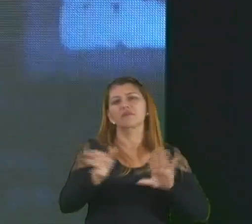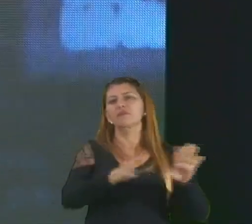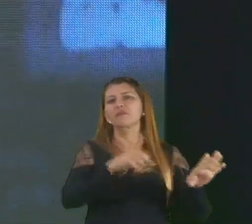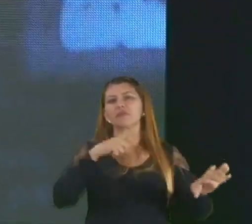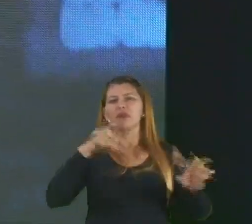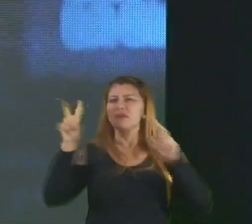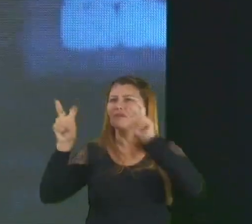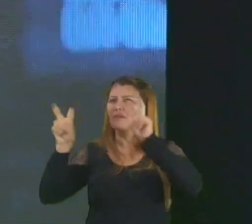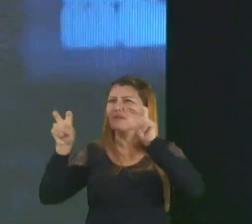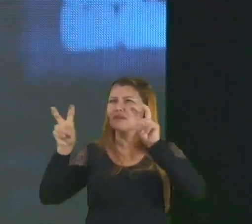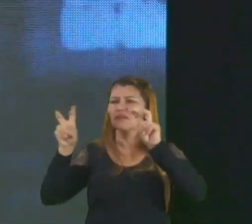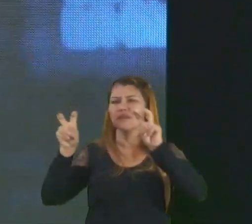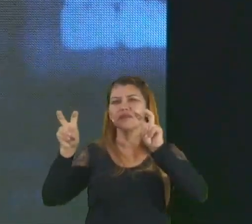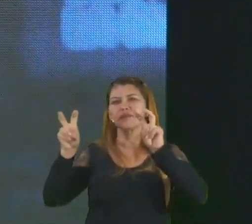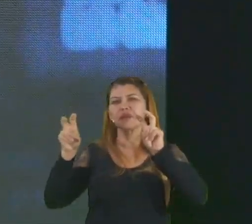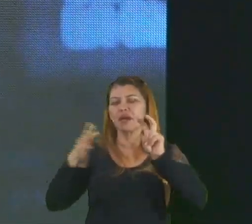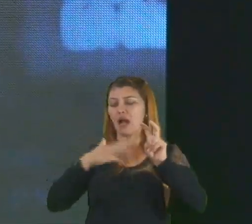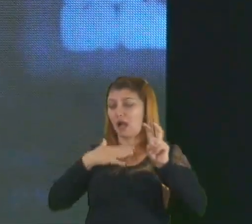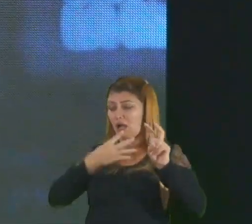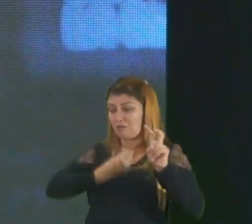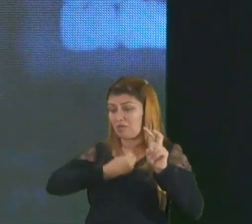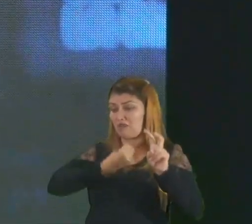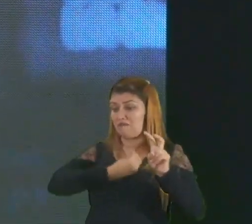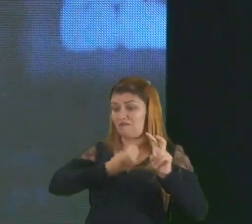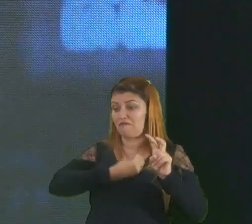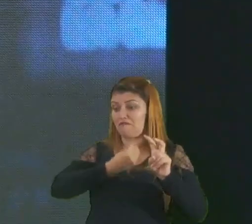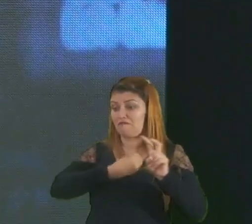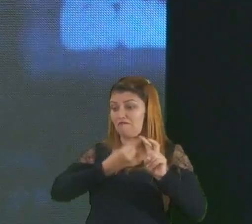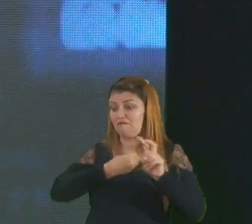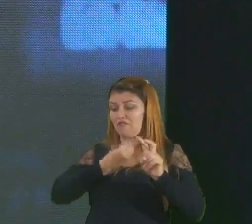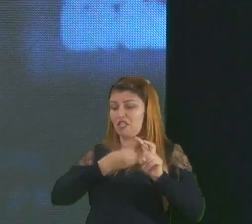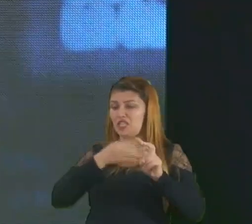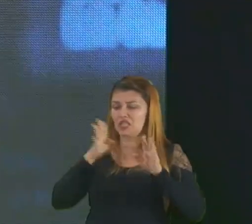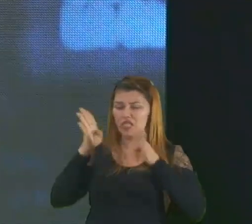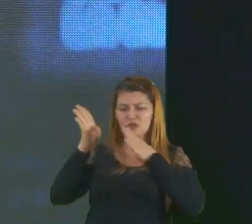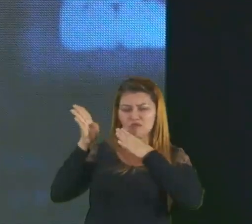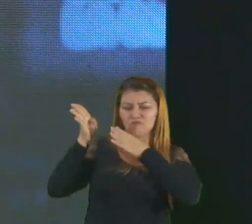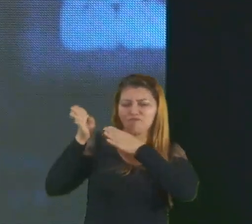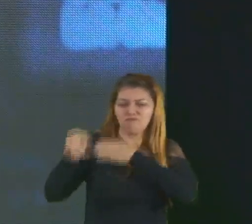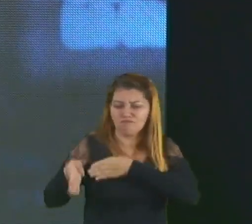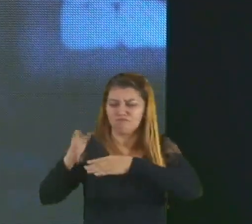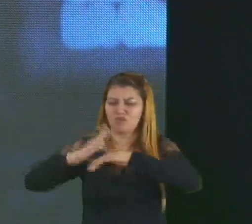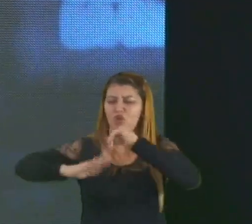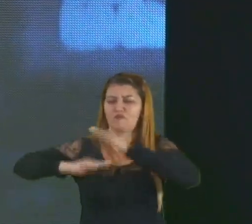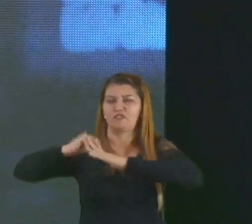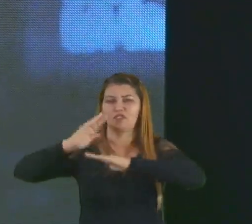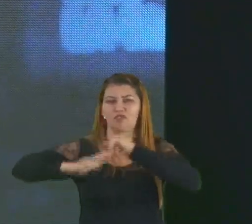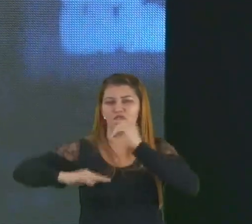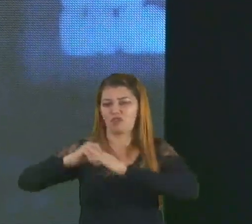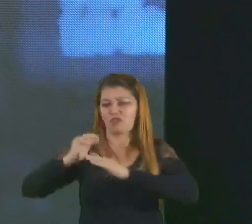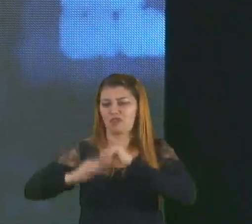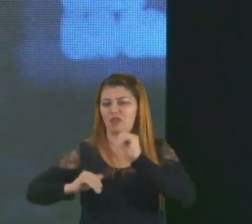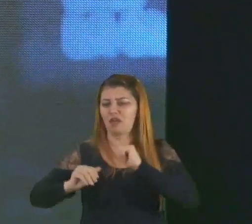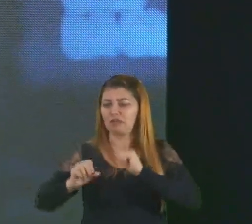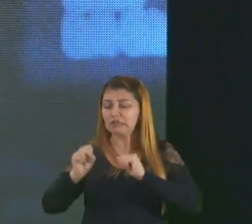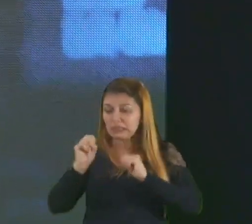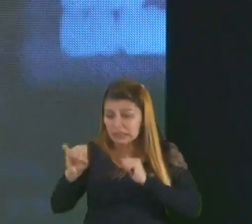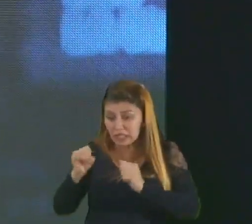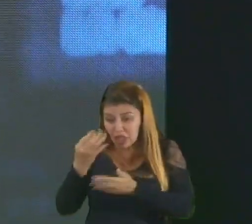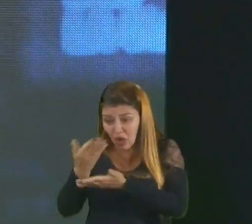profissional. Pastor, o senhor não sabe o quanto que eu ralei. Sem a minha carreira profissional, eu sou uma pessoa